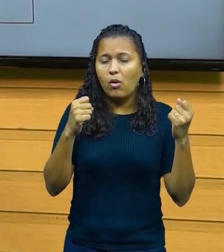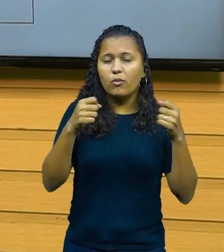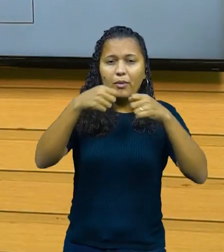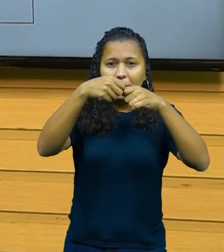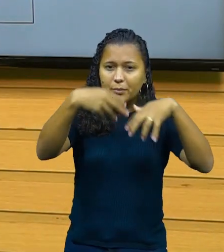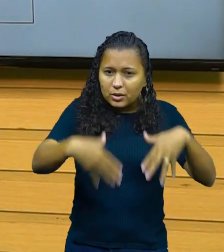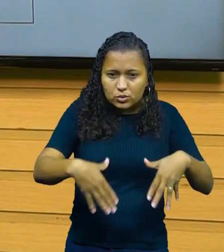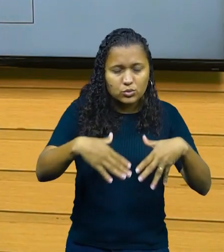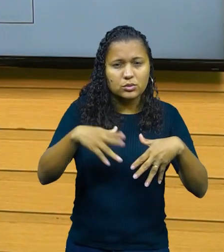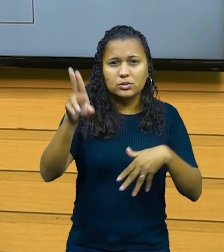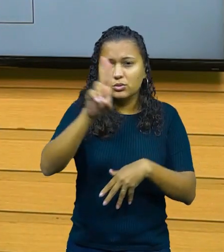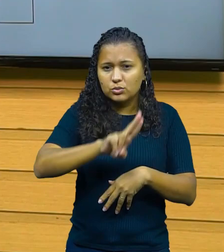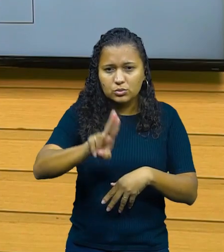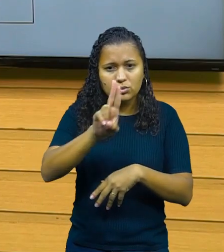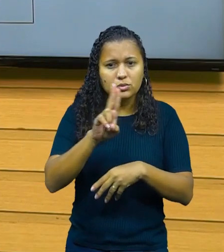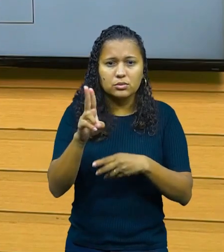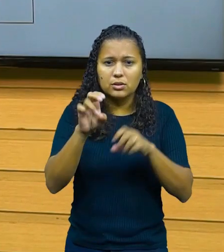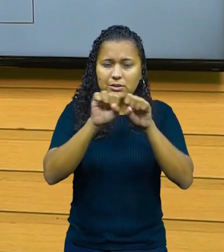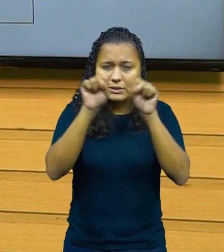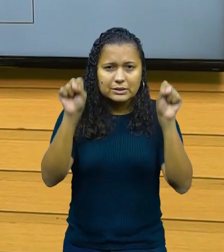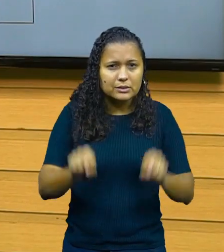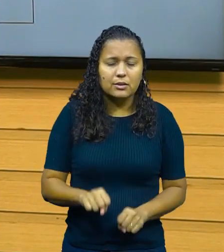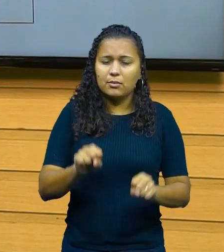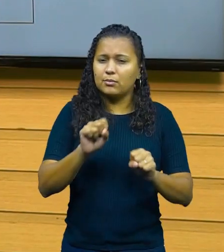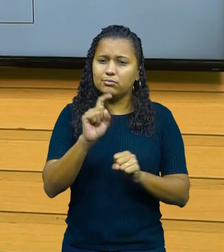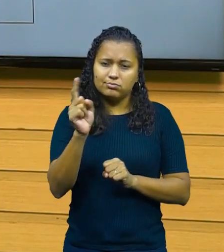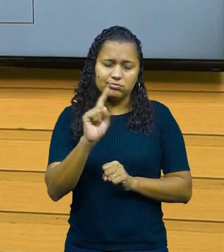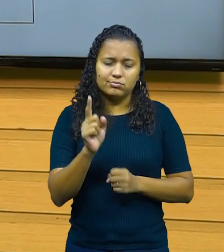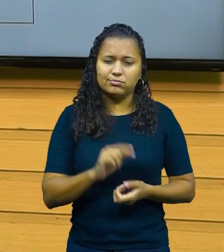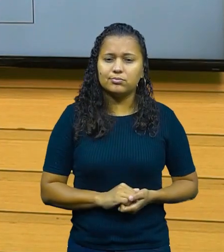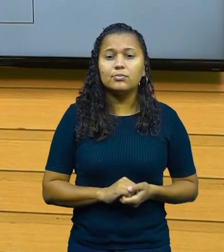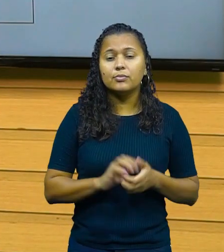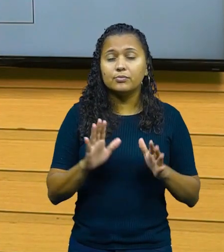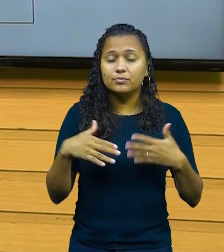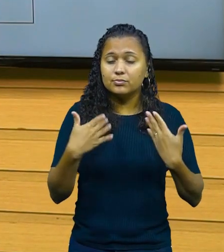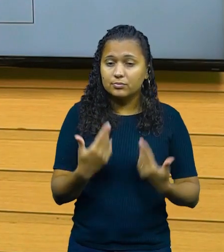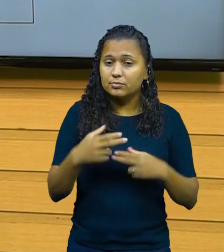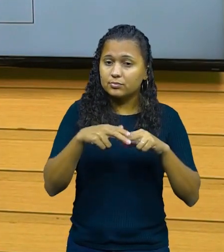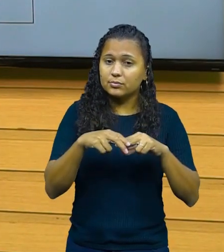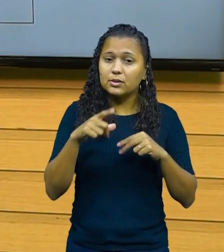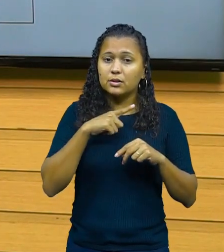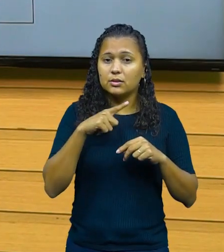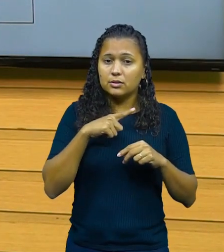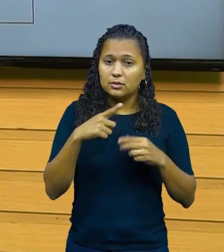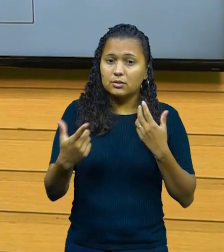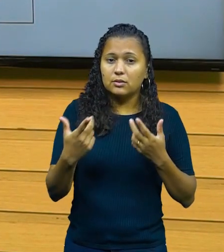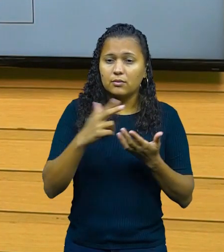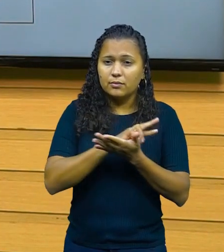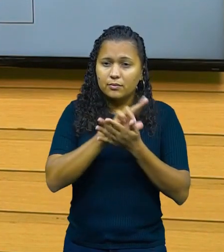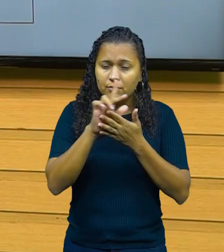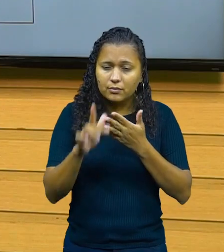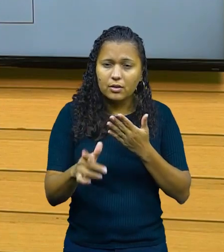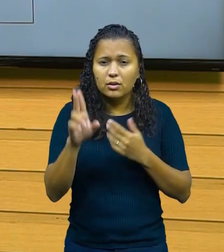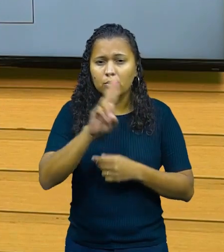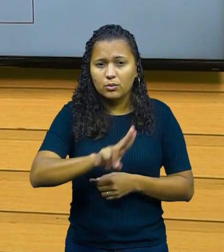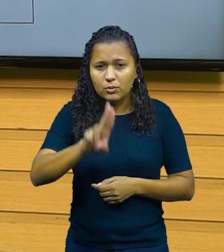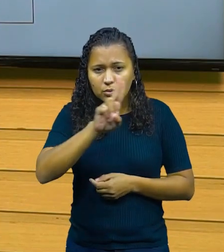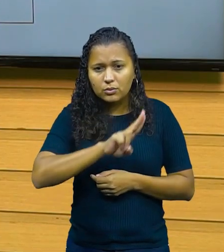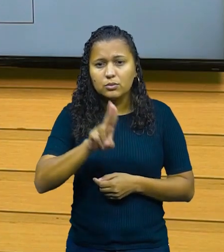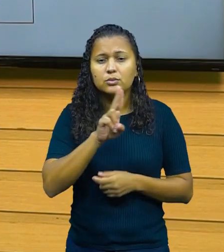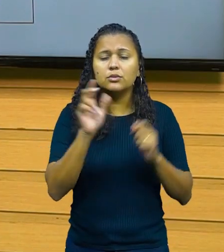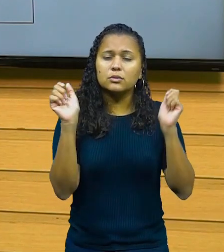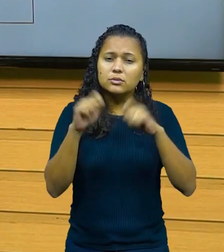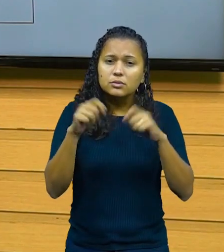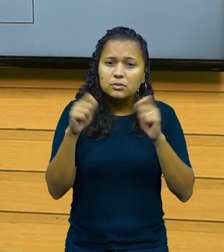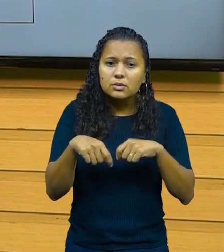o funcionamento de todo aquele sistema, de toda aquela mecânica. Então, para que ele não venha comprometer todo esse funcionamento, é